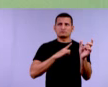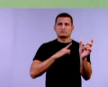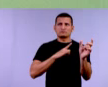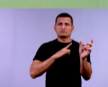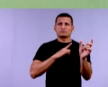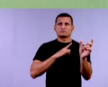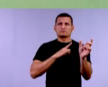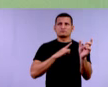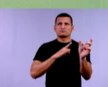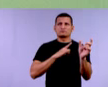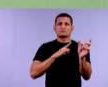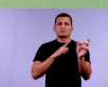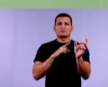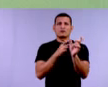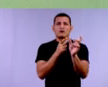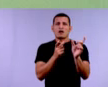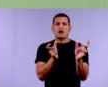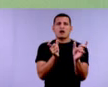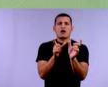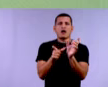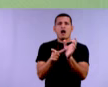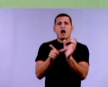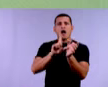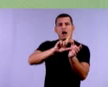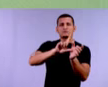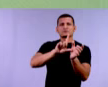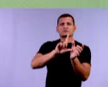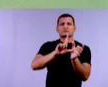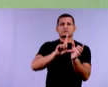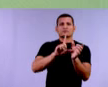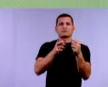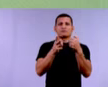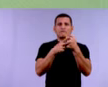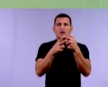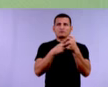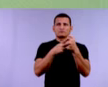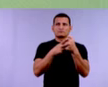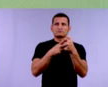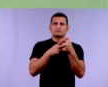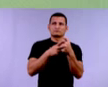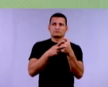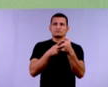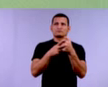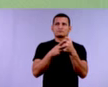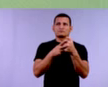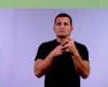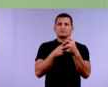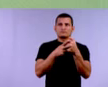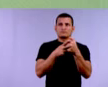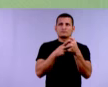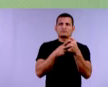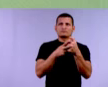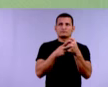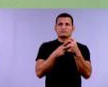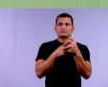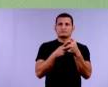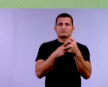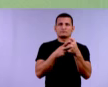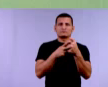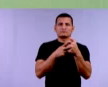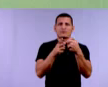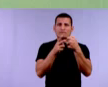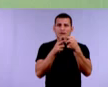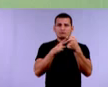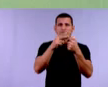posto antes do verbo? Se o sujeito, o verbo vai ficar no plural. Exemplo,